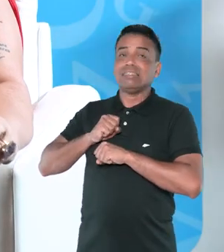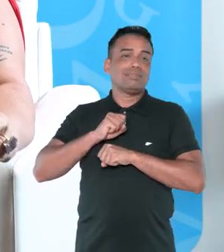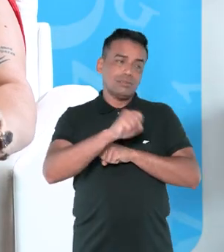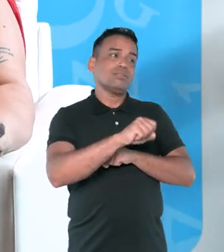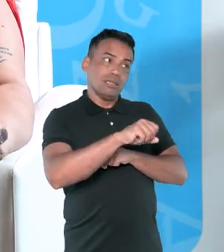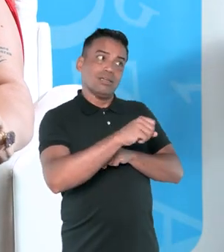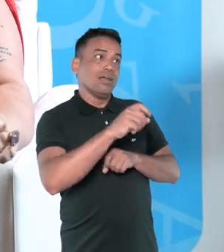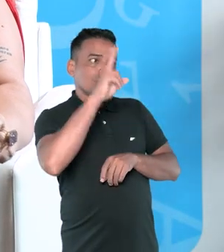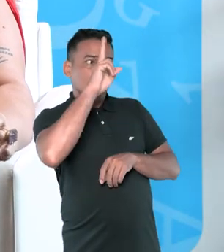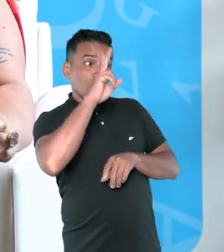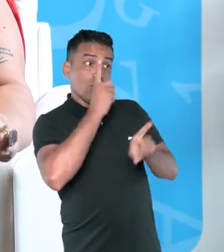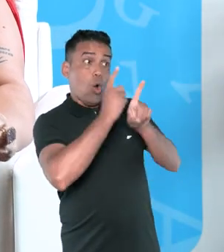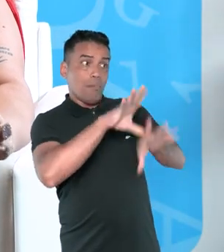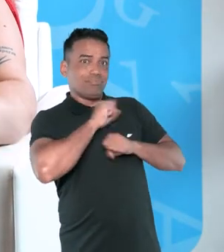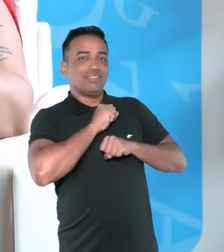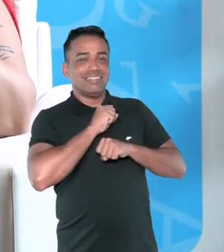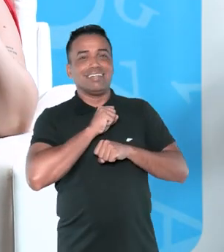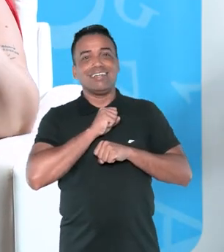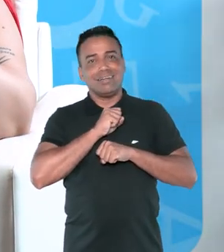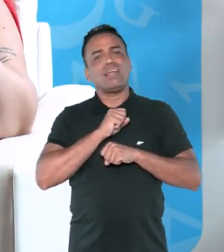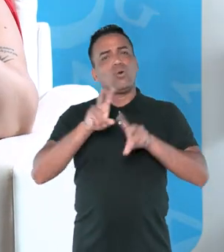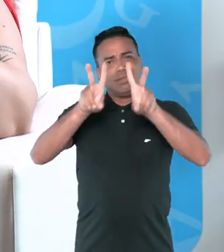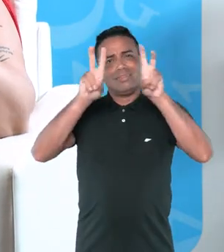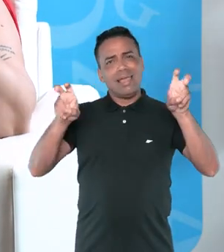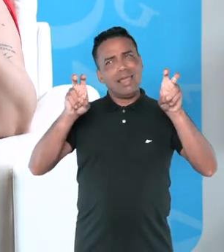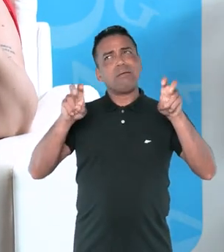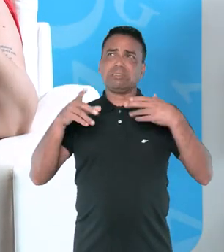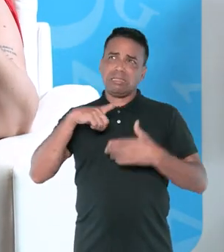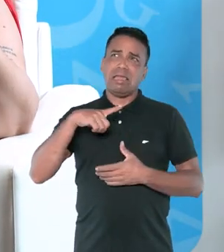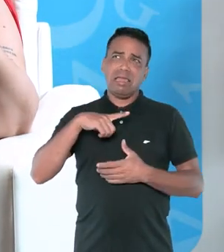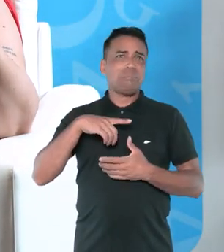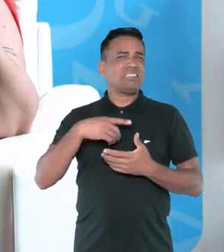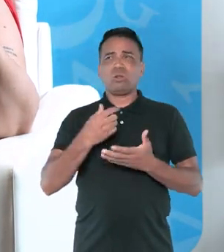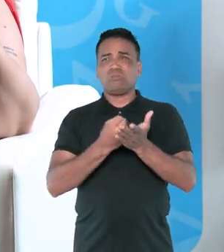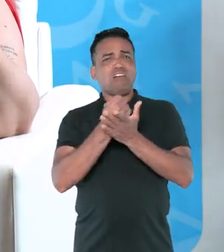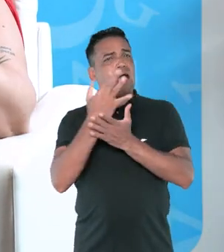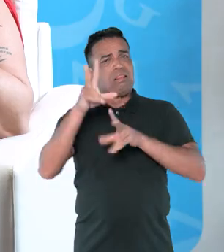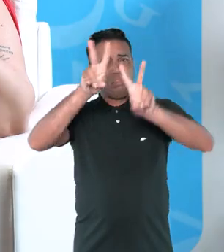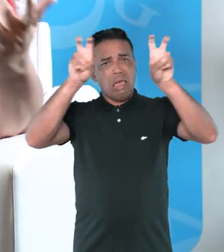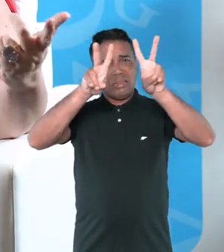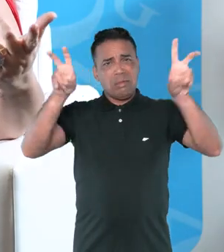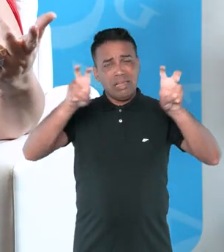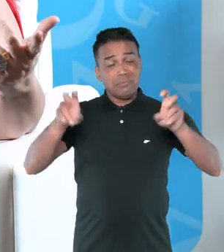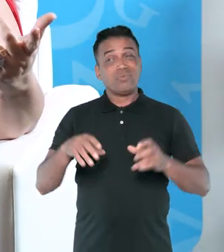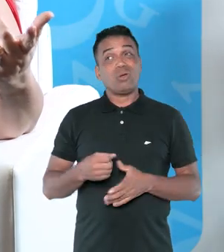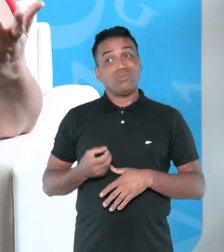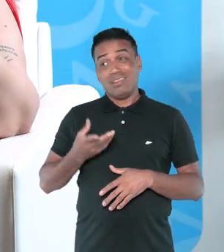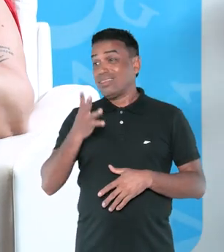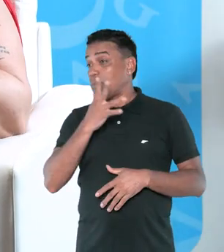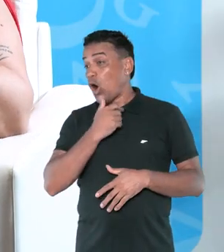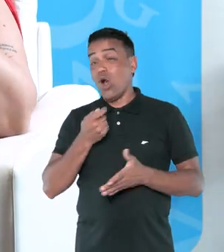aí. Acho que é uma boa definição. Eu tenho temas que ficam me sondando, mas eu não tenho muito tema, porque como eu fico muito tempo